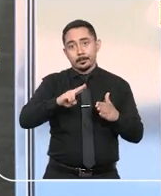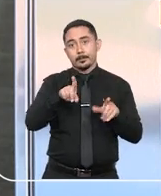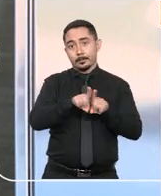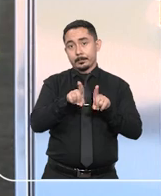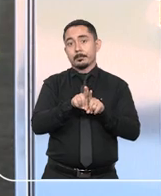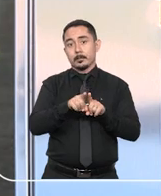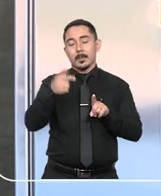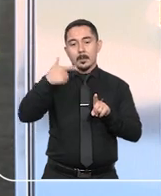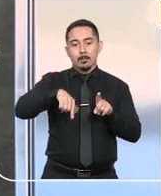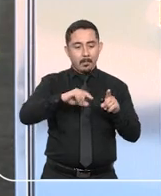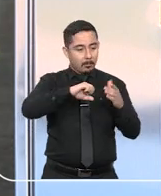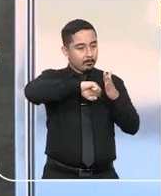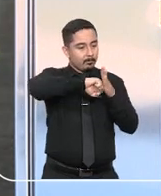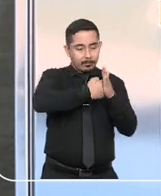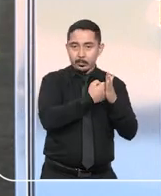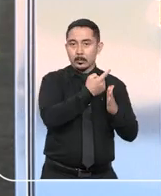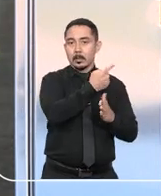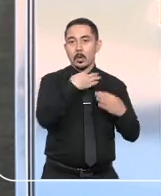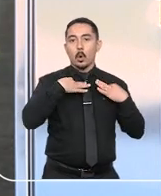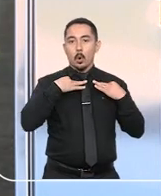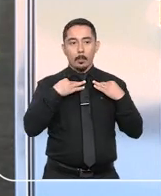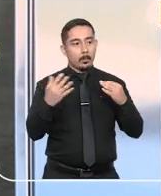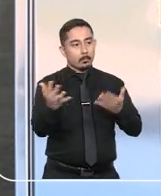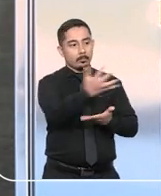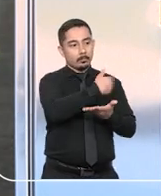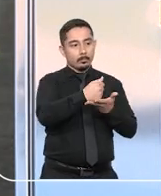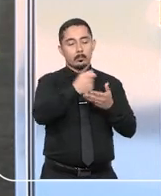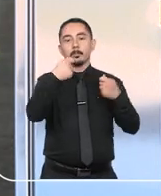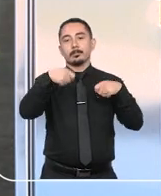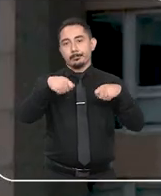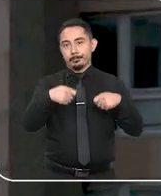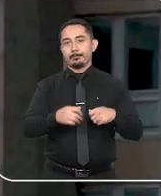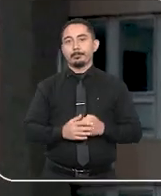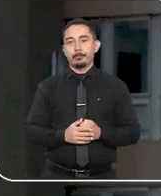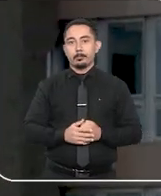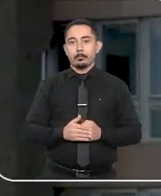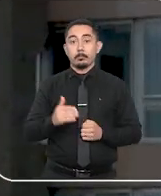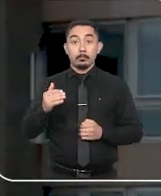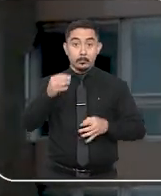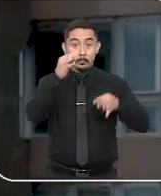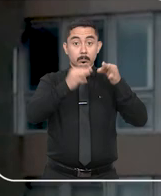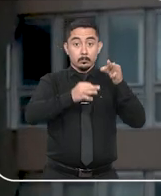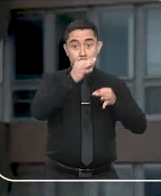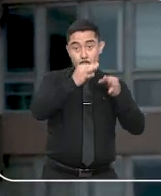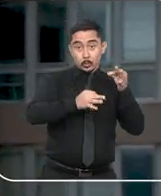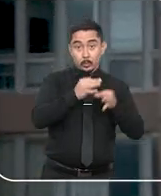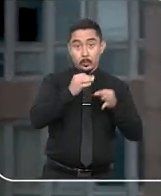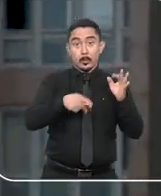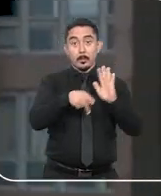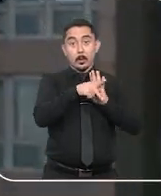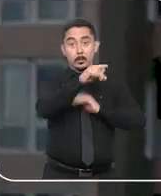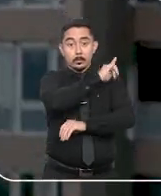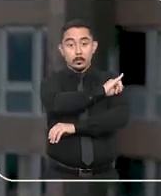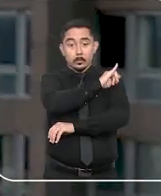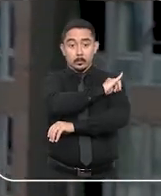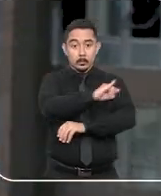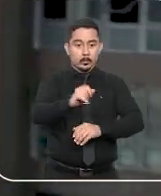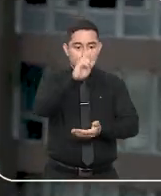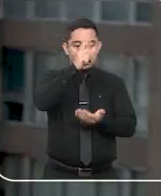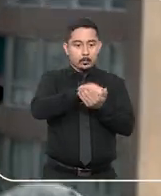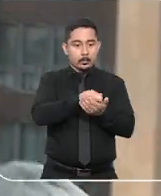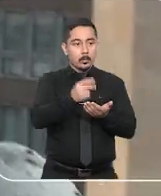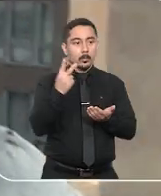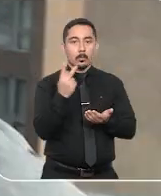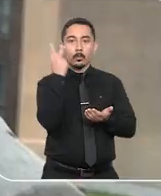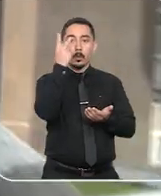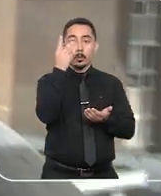recolhimento de todas as roupas produzidas indevidamente. O Tribunal de Justiça do Rio de Janeiro elevou o valor da indenização